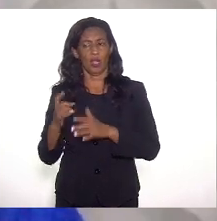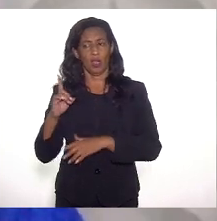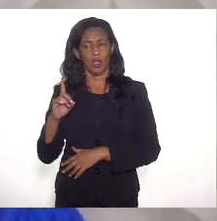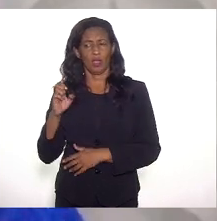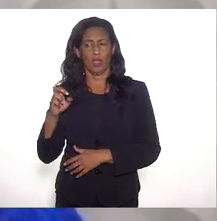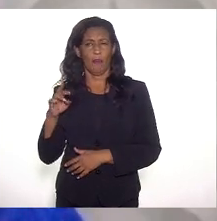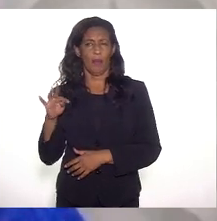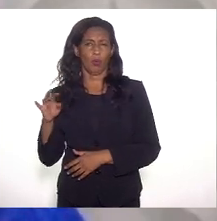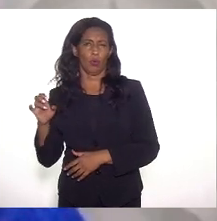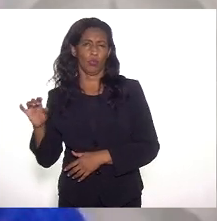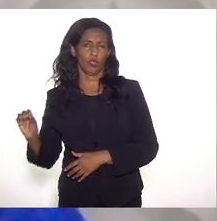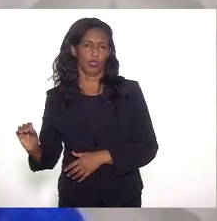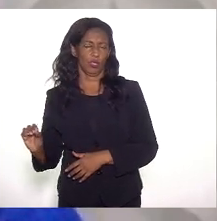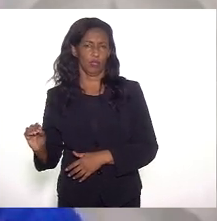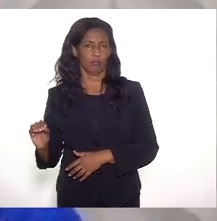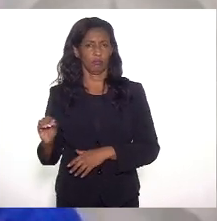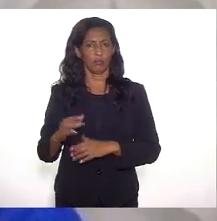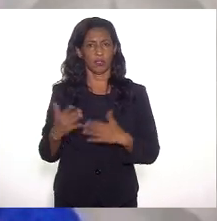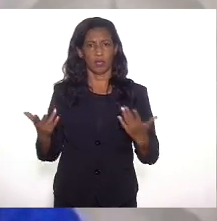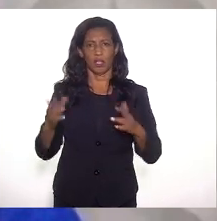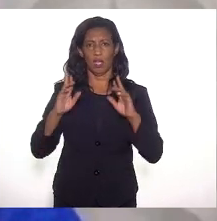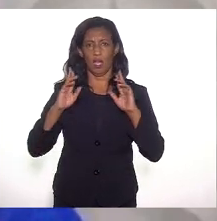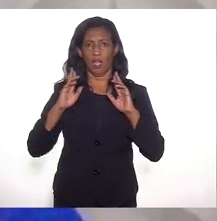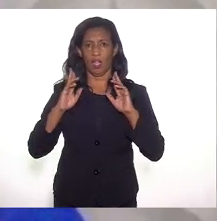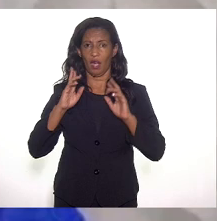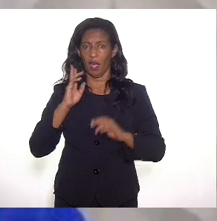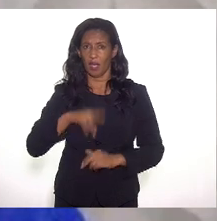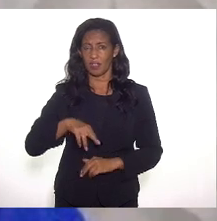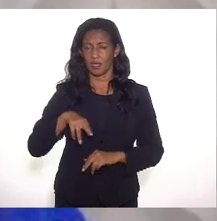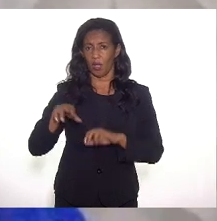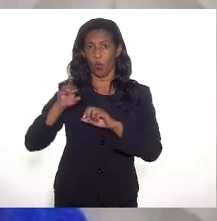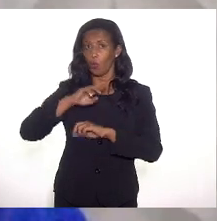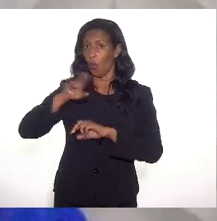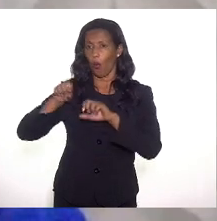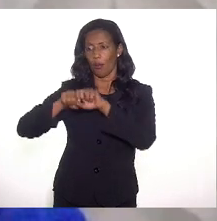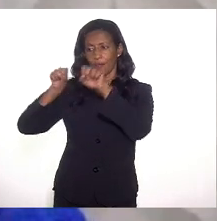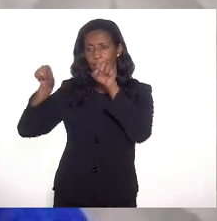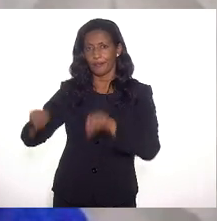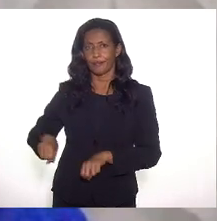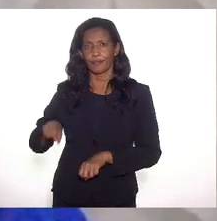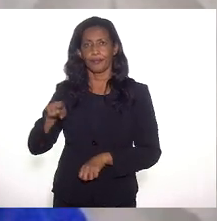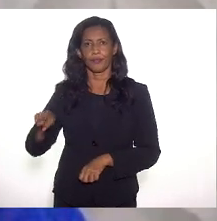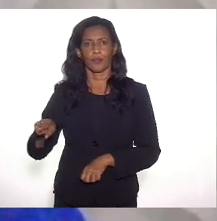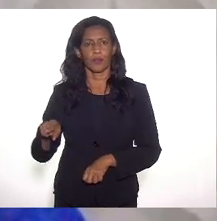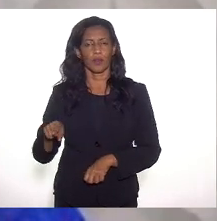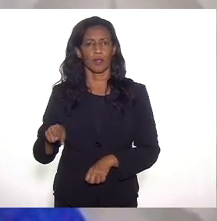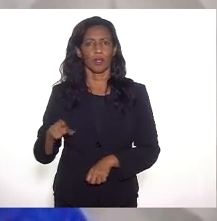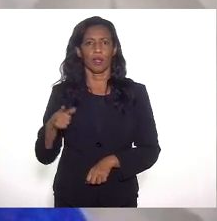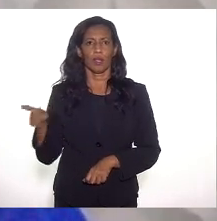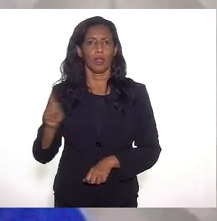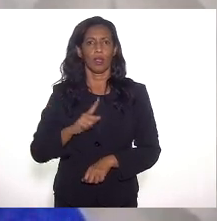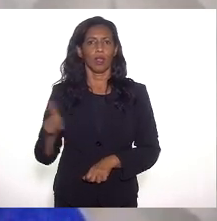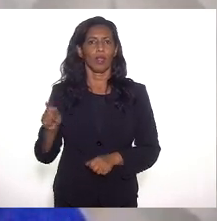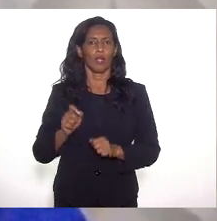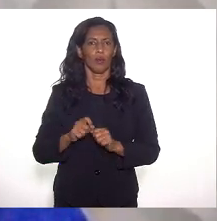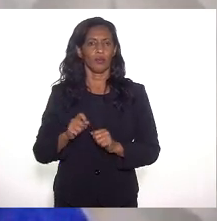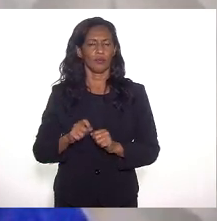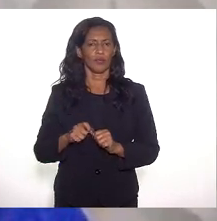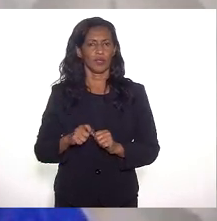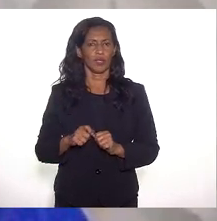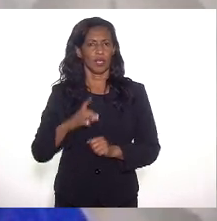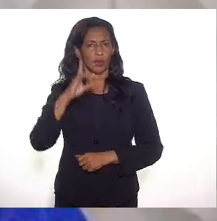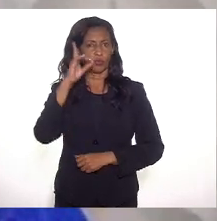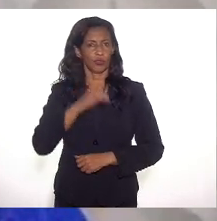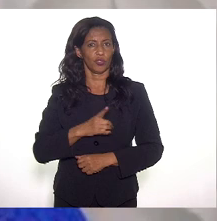Dermatologia Sanitária, e que, em razão de não serem servidores públicos, não fizeram jus a